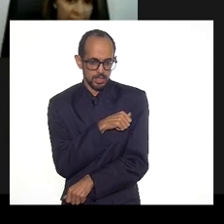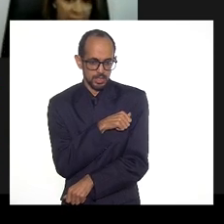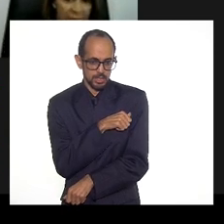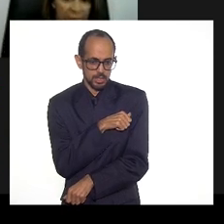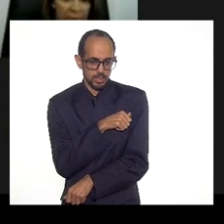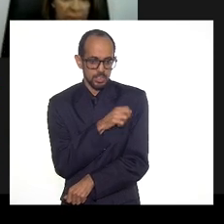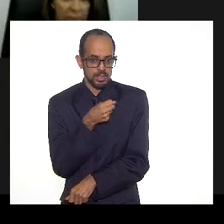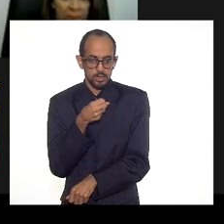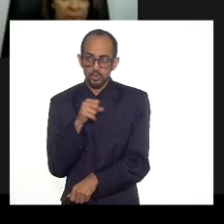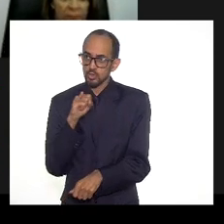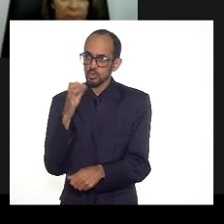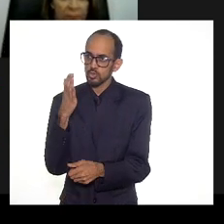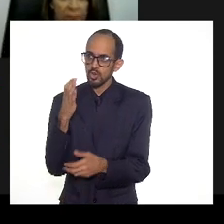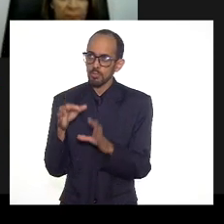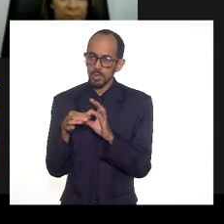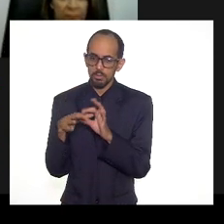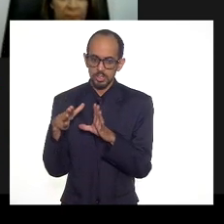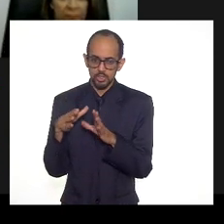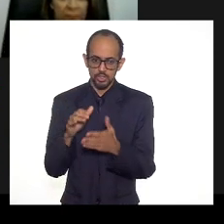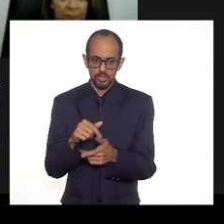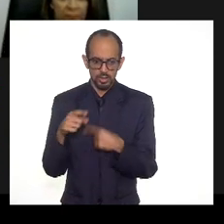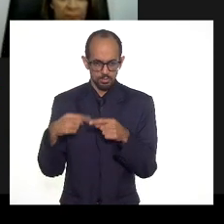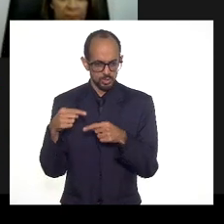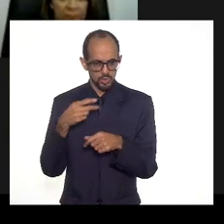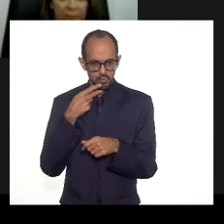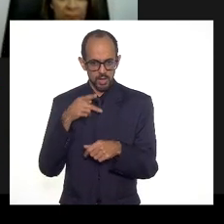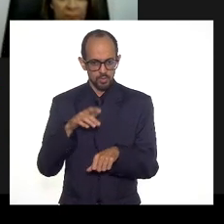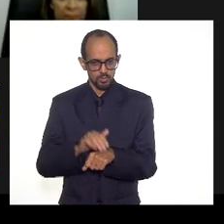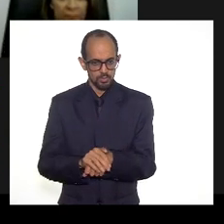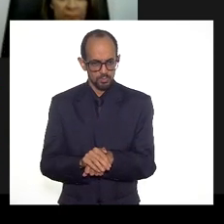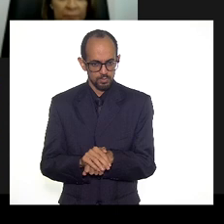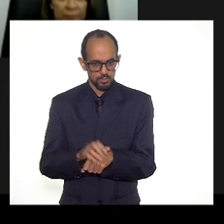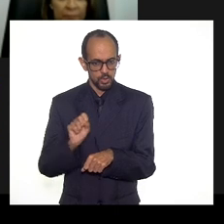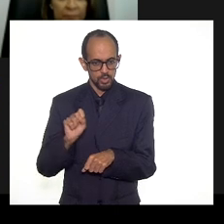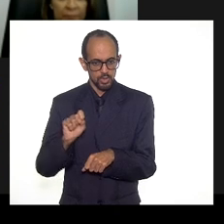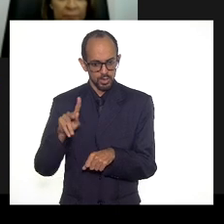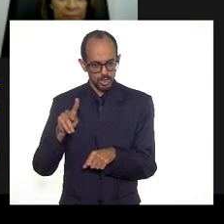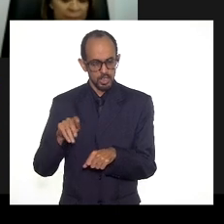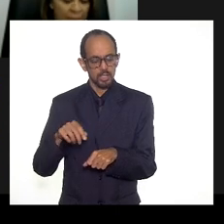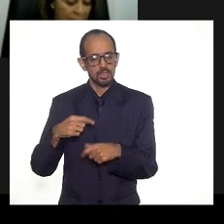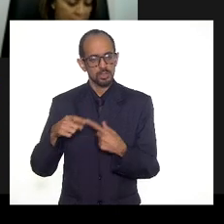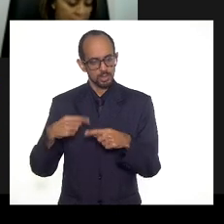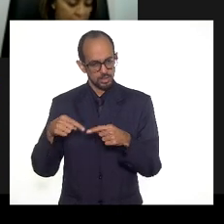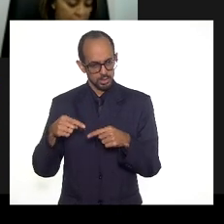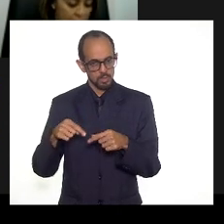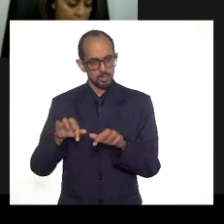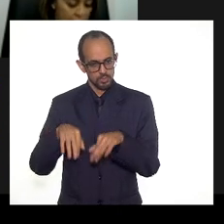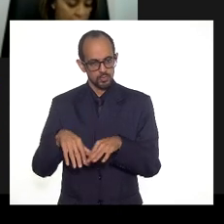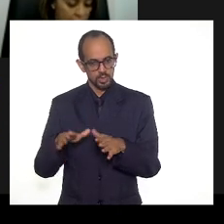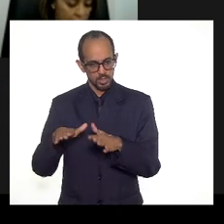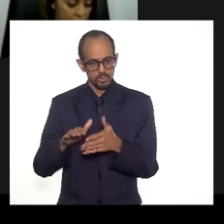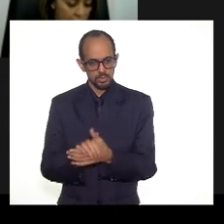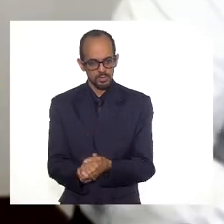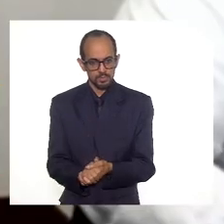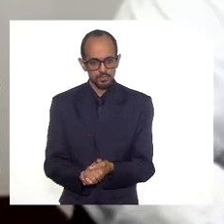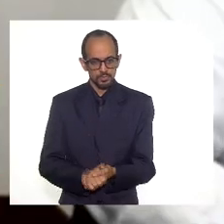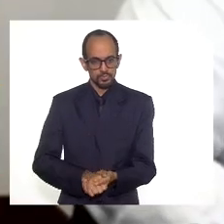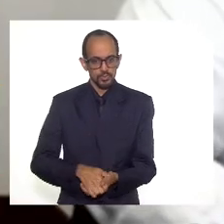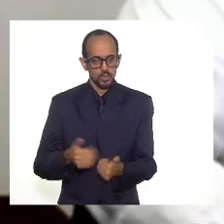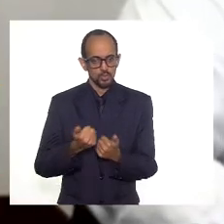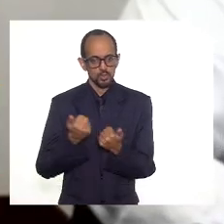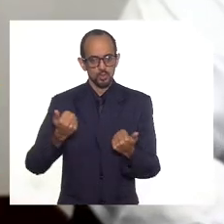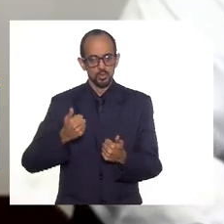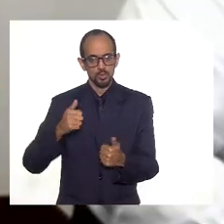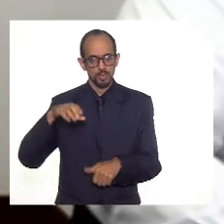Se o senhor permitir, depois eu falo. Então, vou colher a coautoria e falamos daqui a pouco. Deputado Subtenente